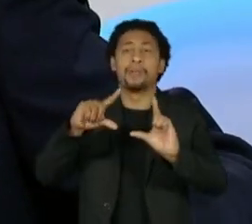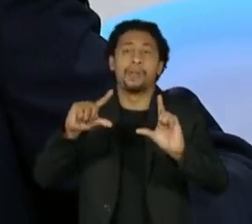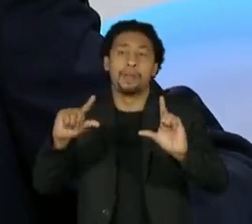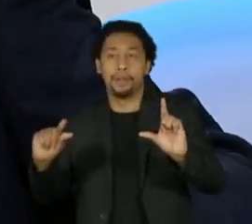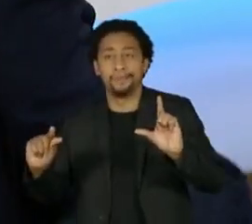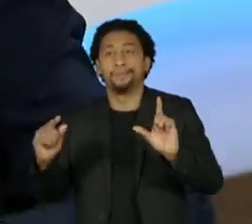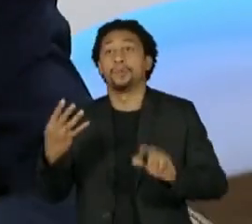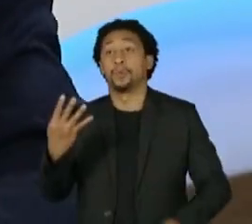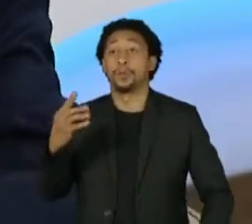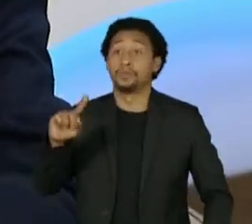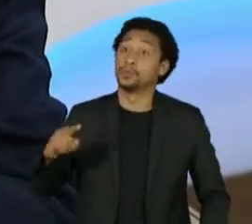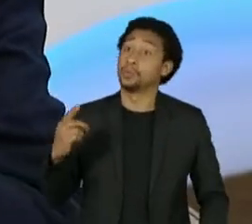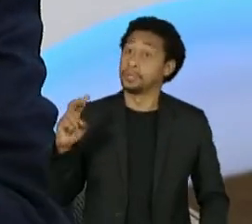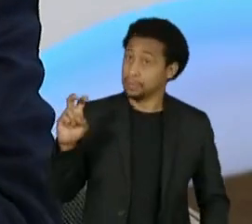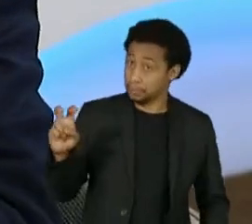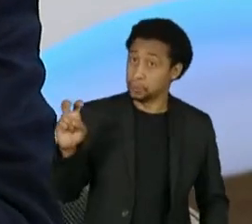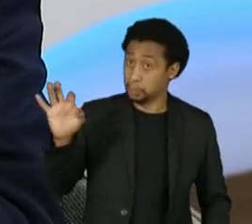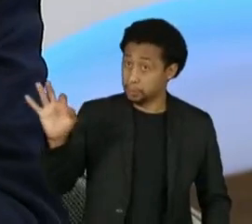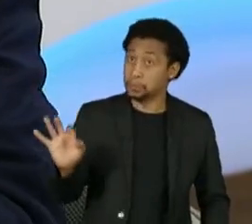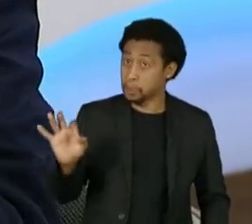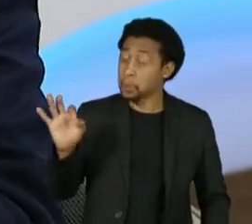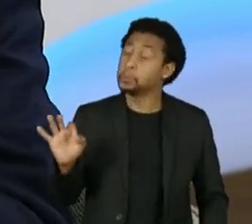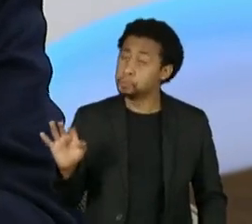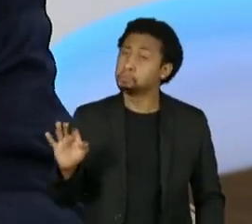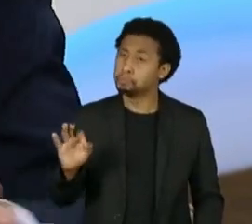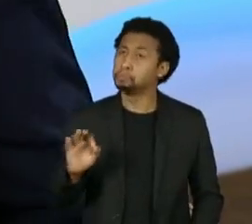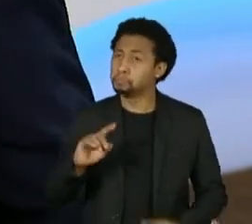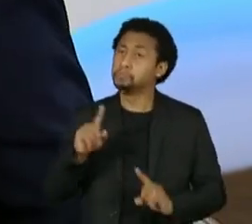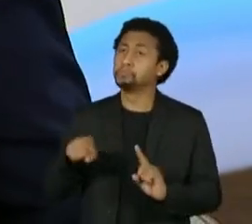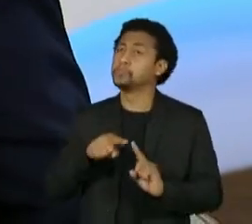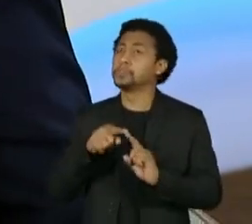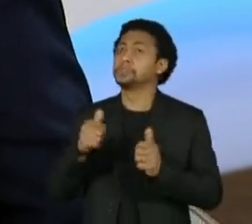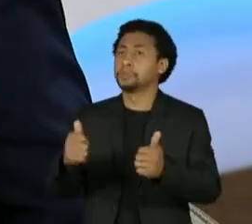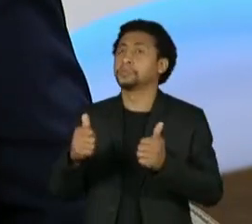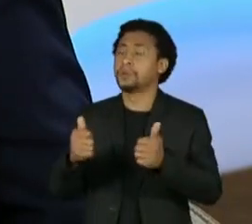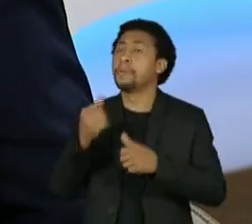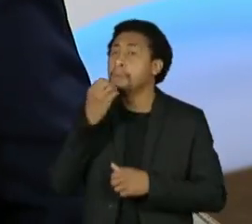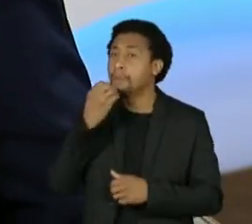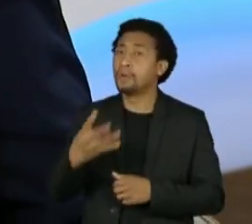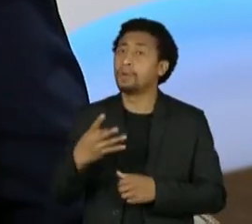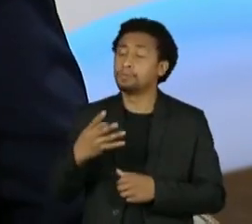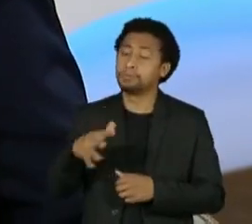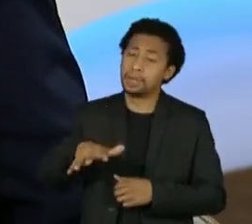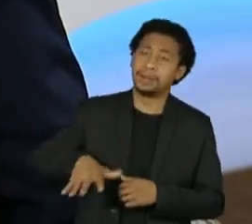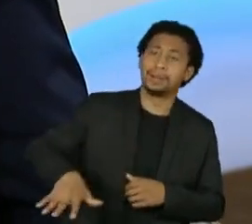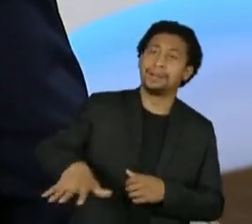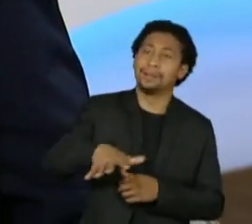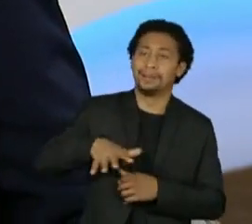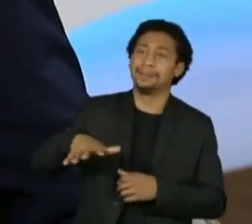meta bastante boa e para mercado de emergentes